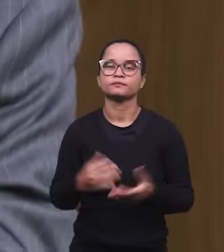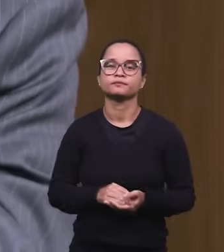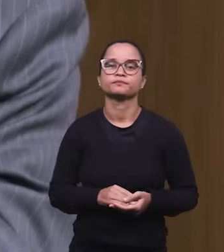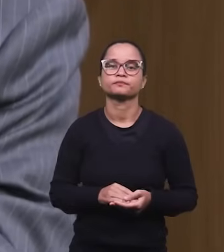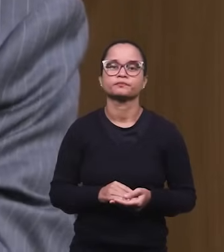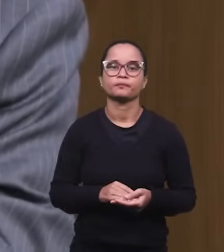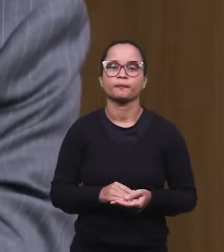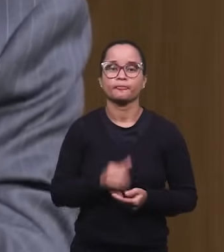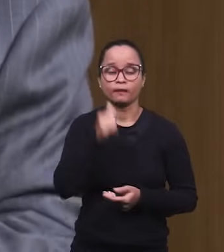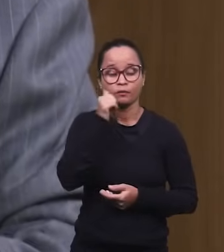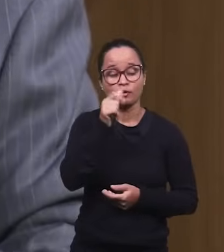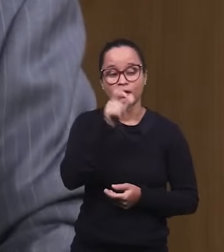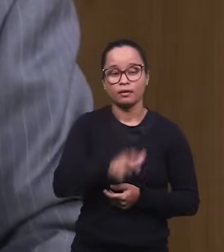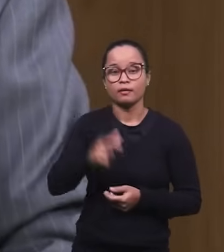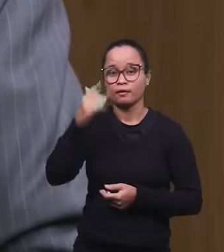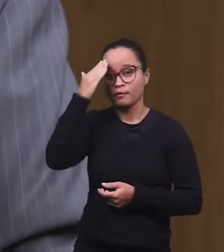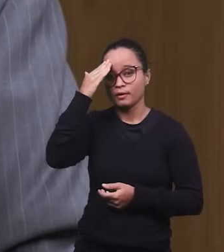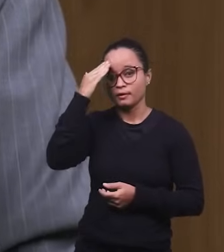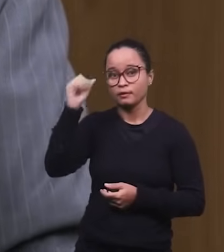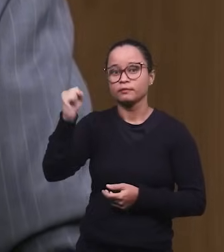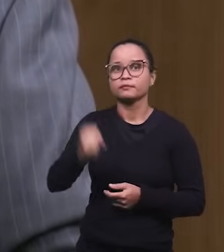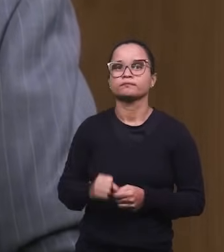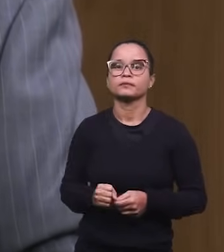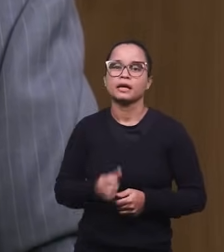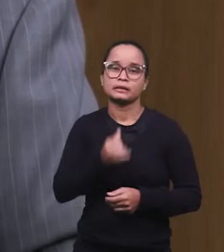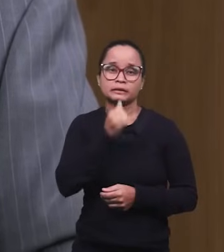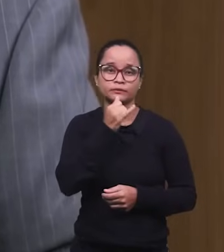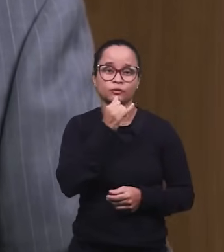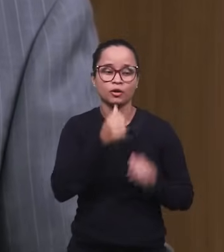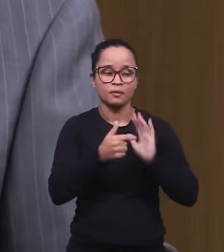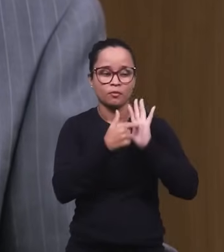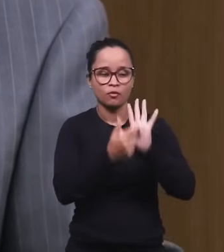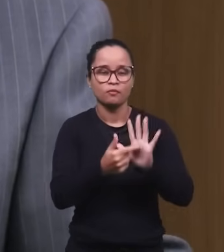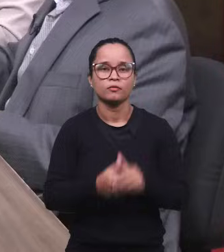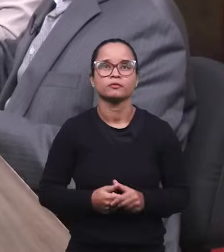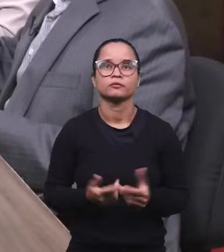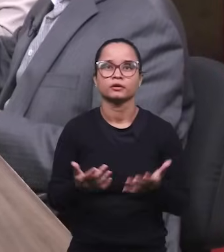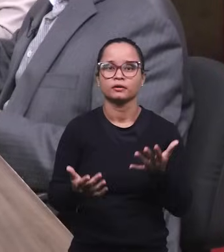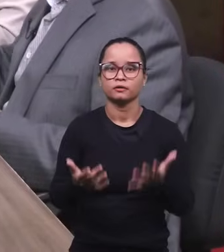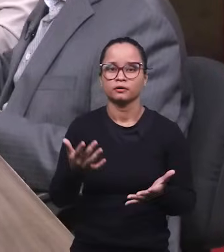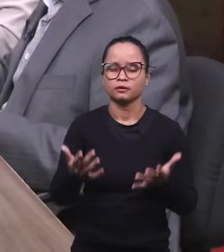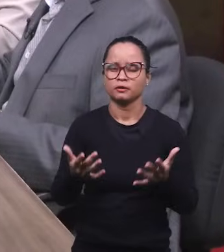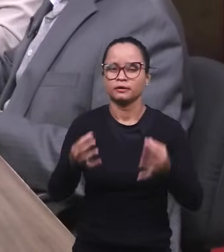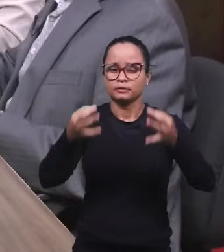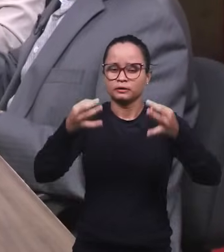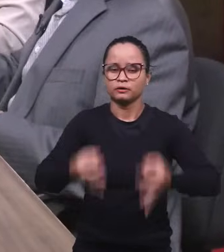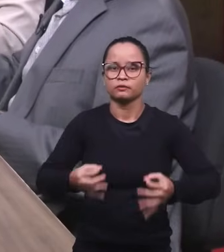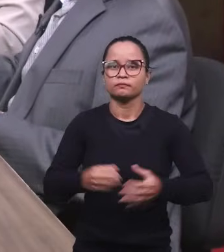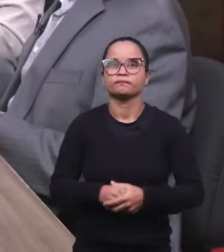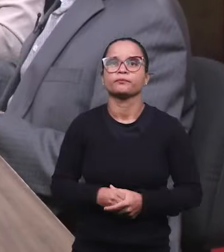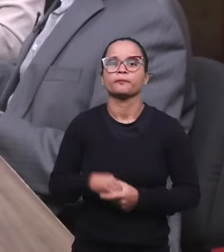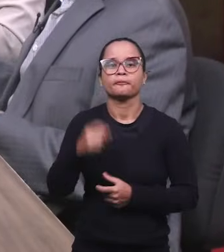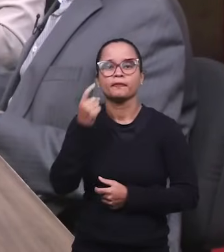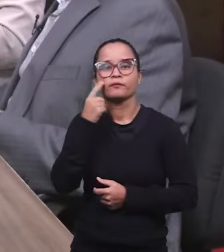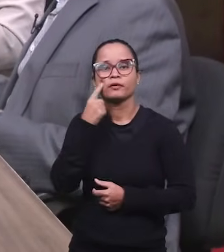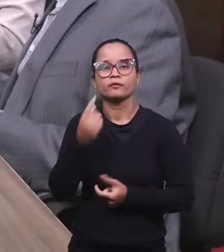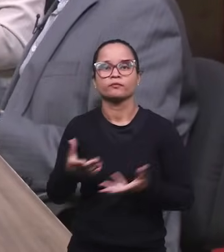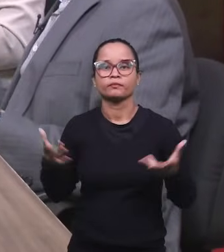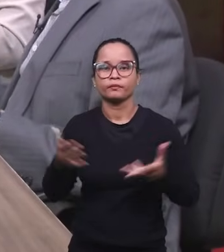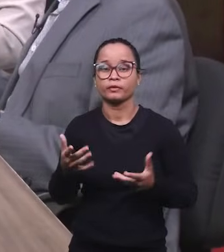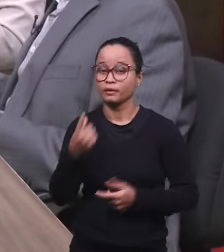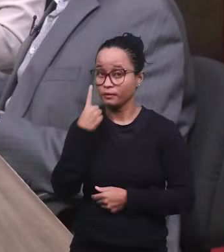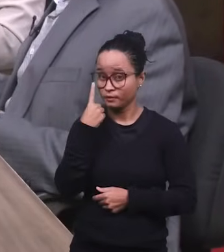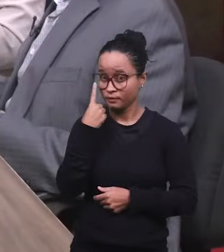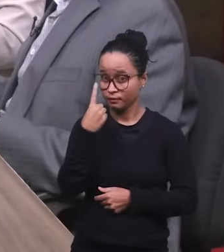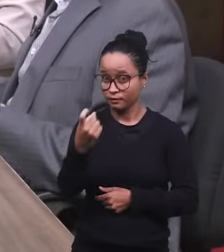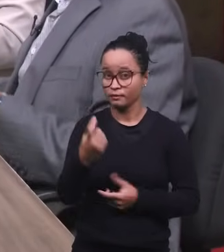sábia. Abigail foi uma mulher sábia. É um exemplo de equilíbrio total. E vejam